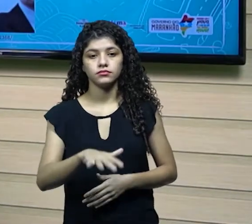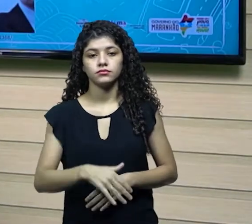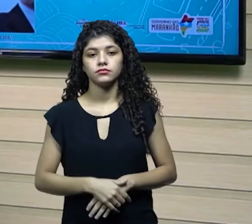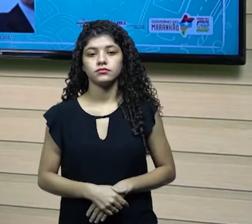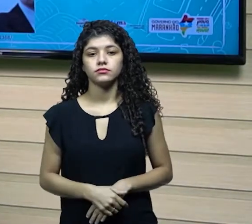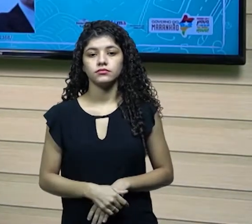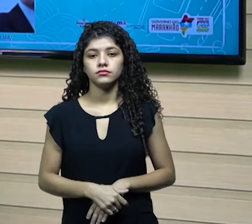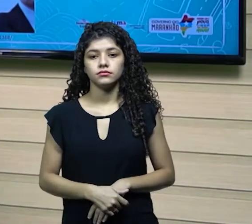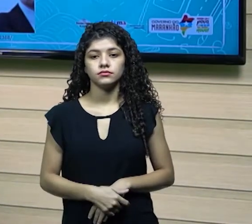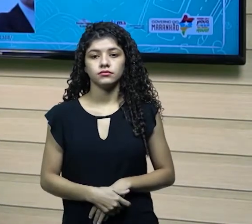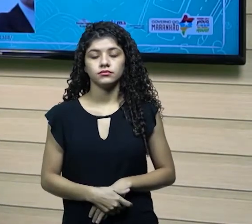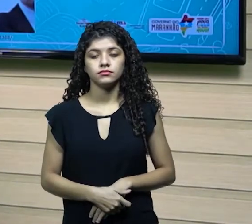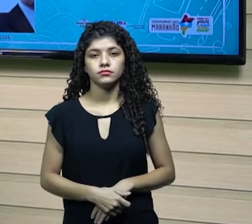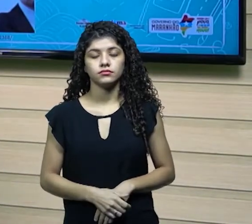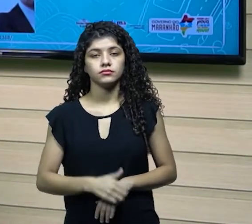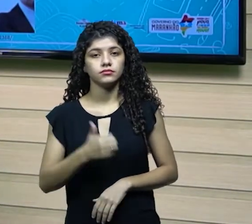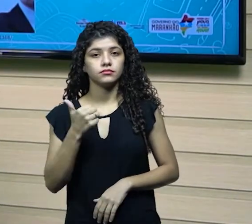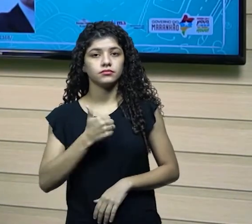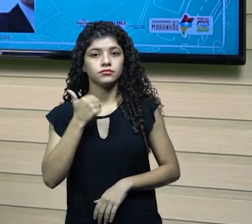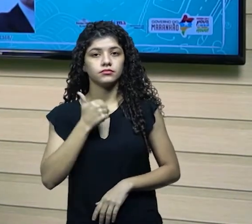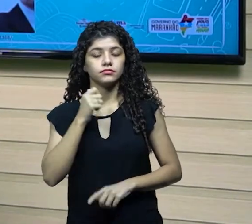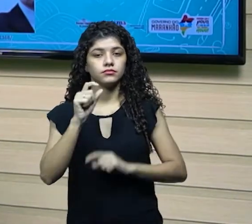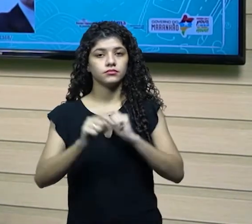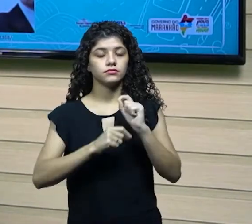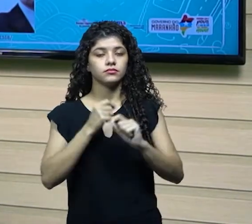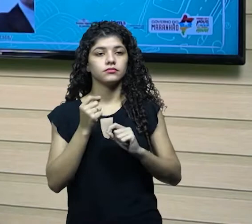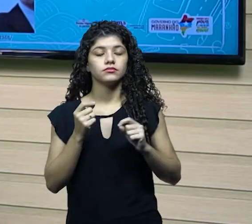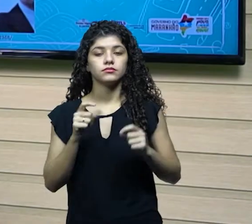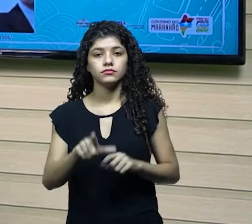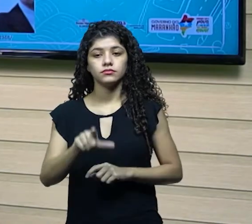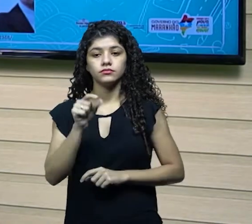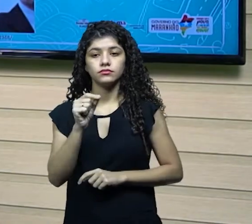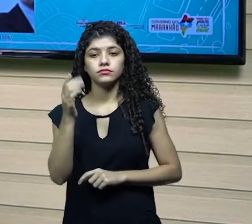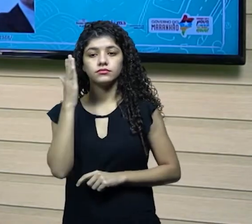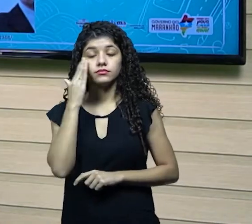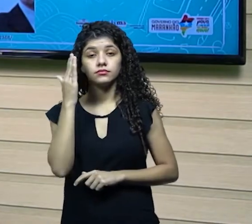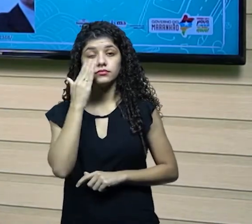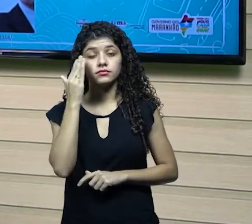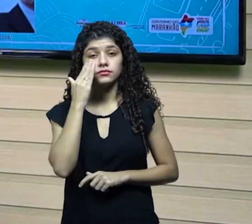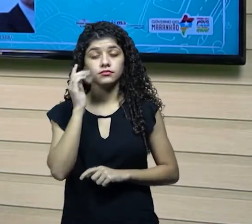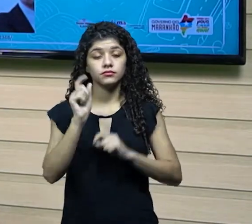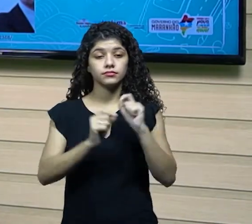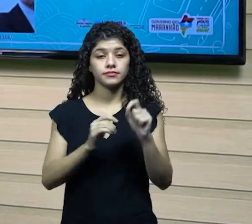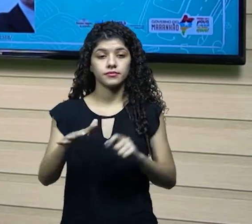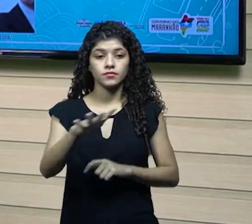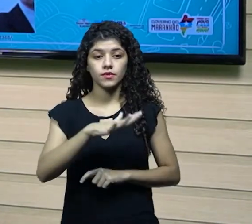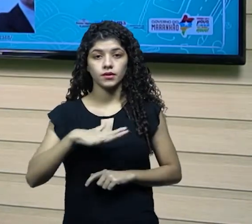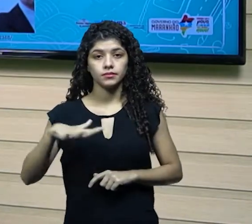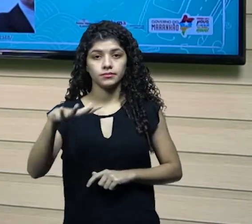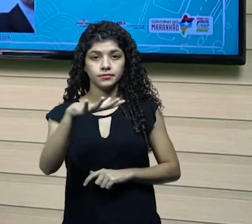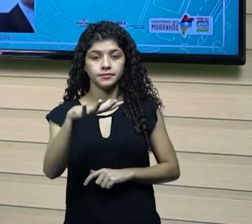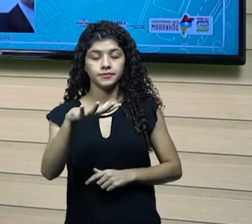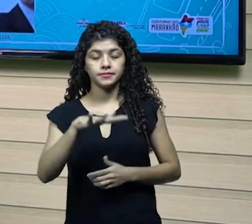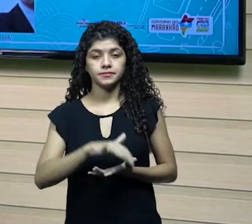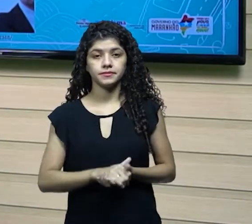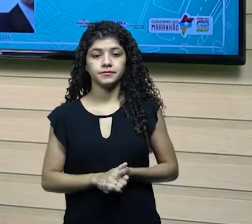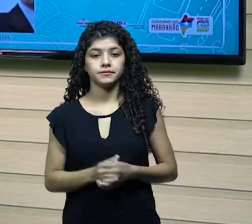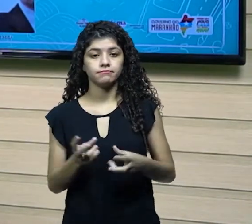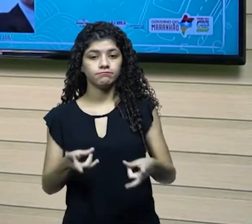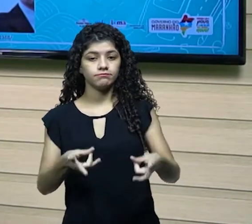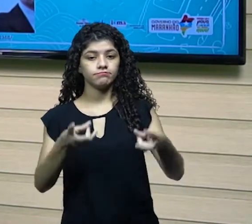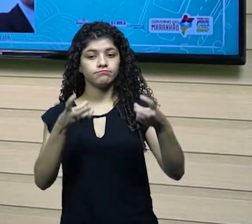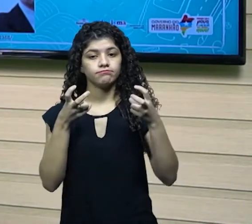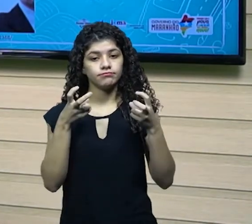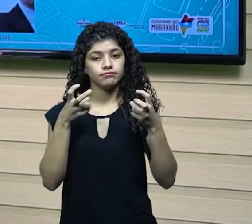um pouco do conceito Então a gente tem que ver o ambiente né é a primeira Providência que a gente deve ser se tomar